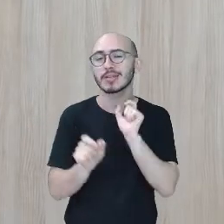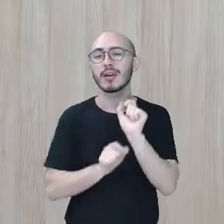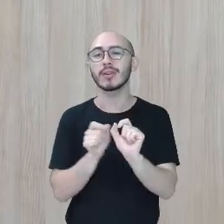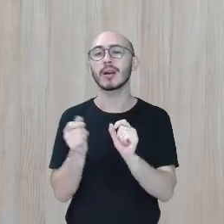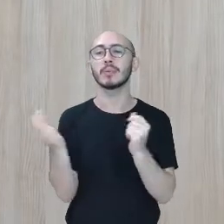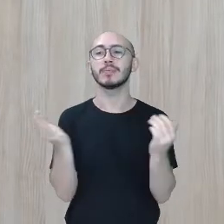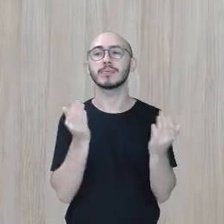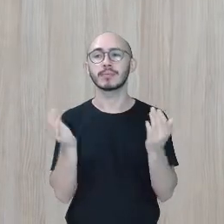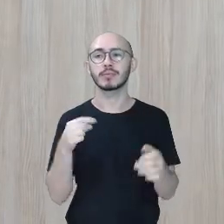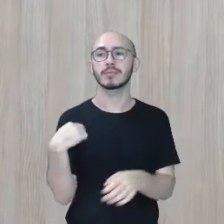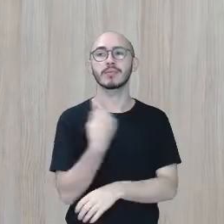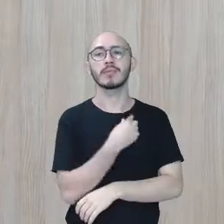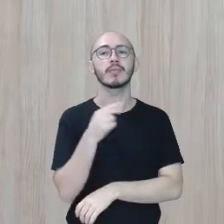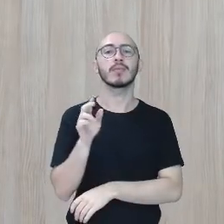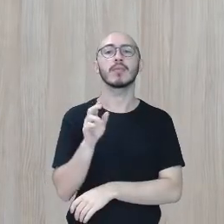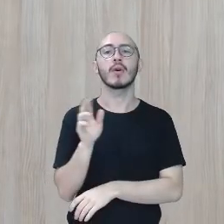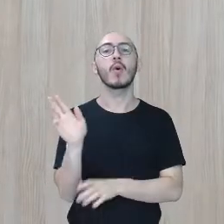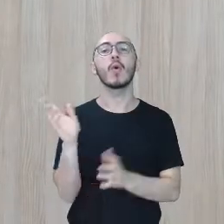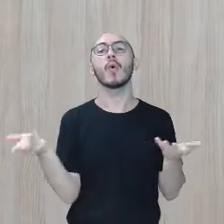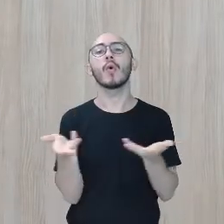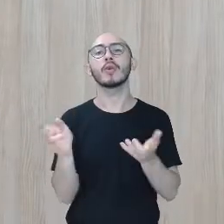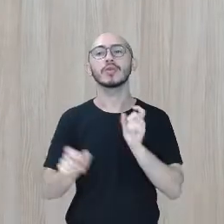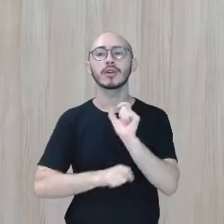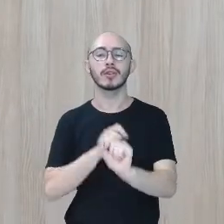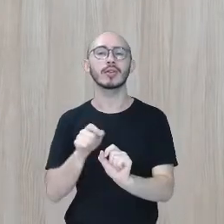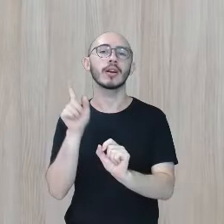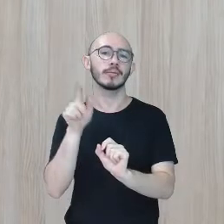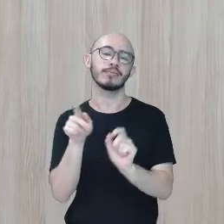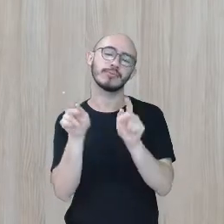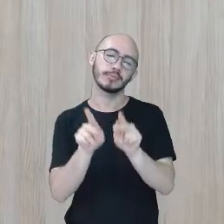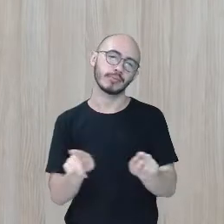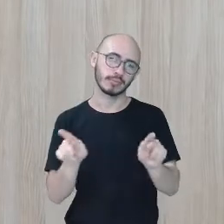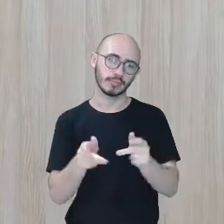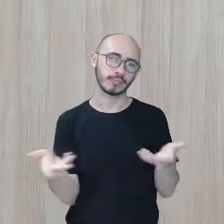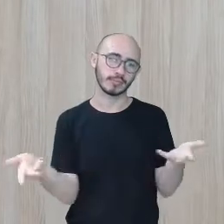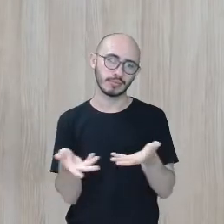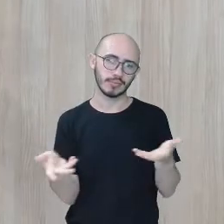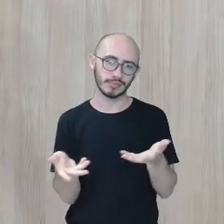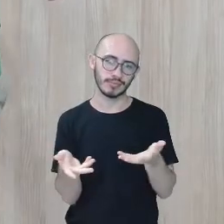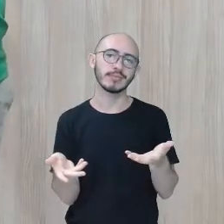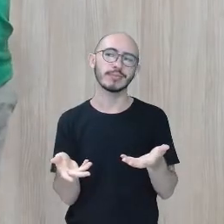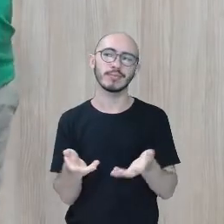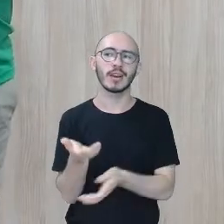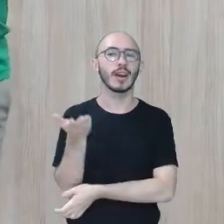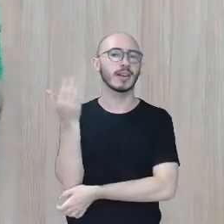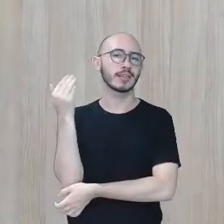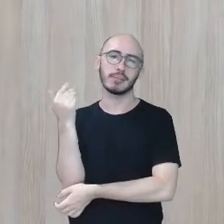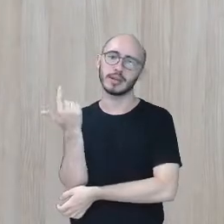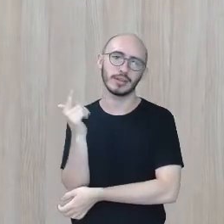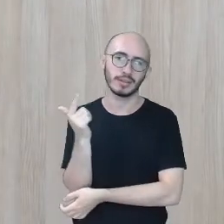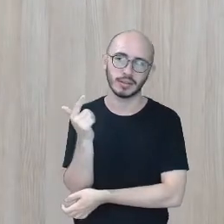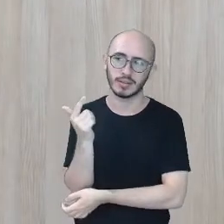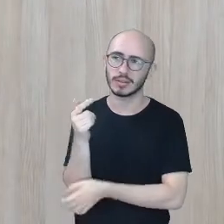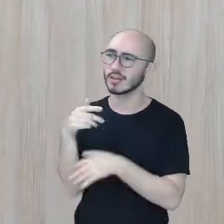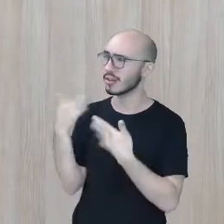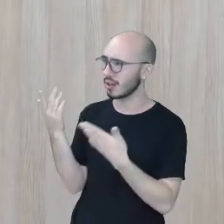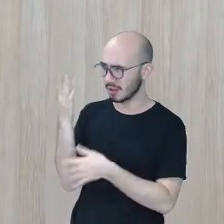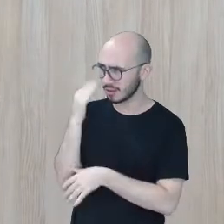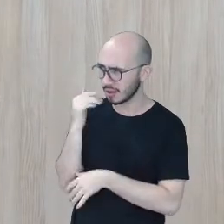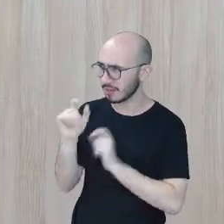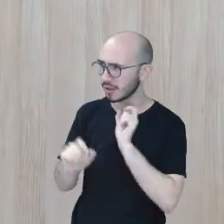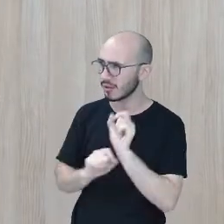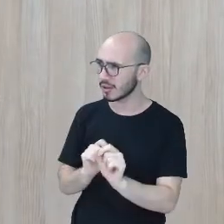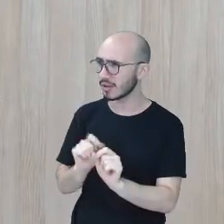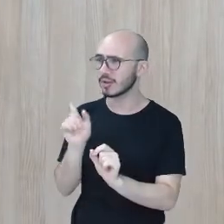Do que a gente chama hoje, né, de shopping center, né? Então, você não tinha o shopping center, né? Não sei se o senhor sabia, professor, mas o shopping